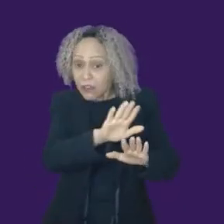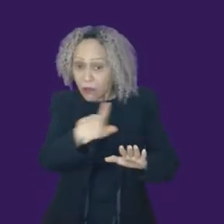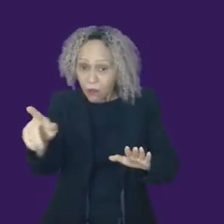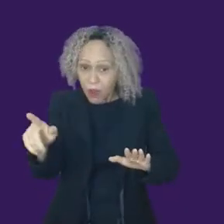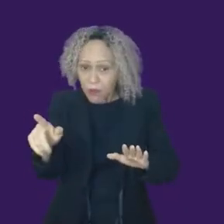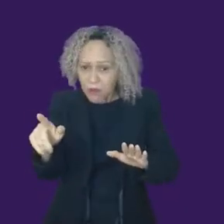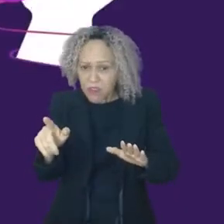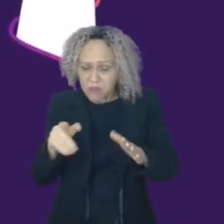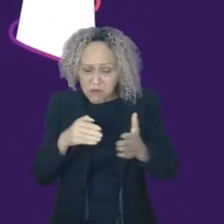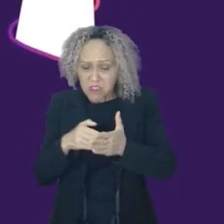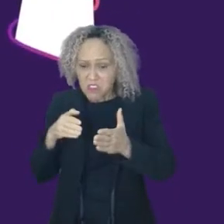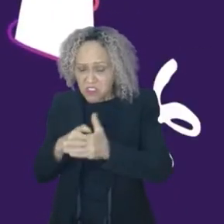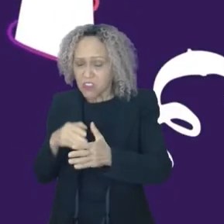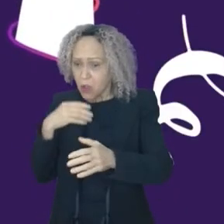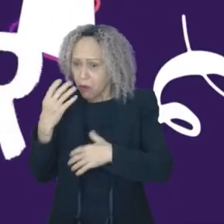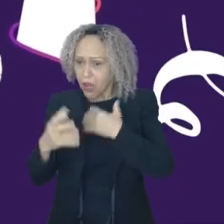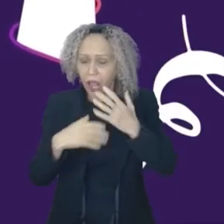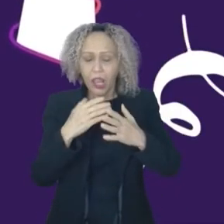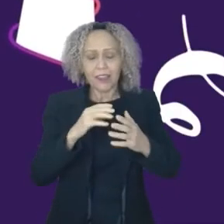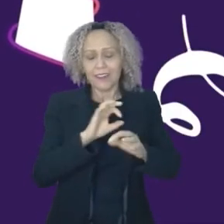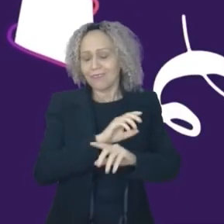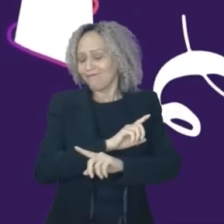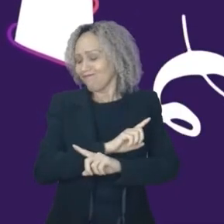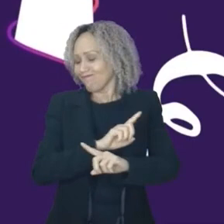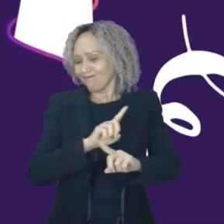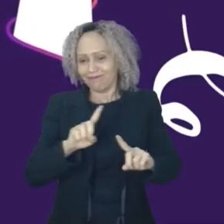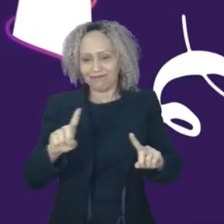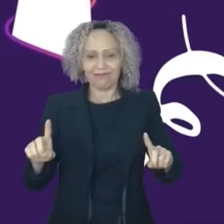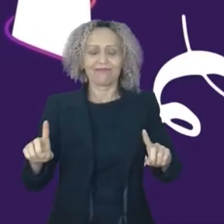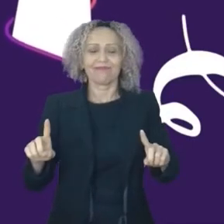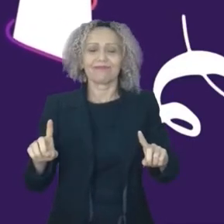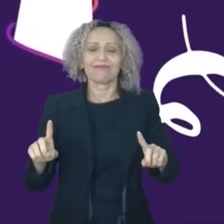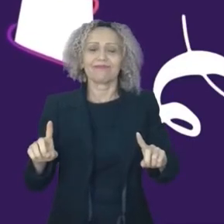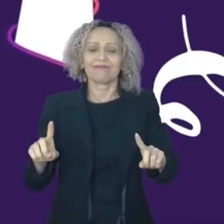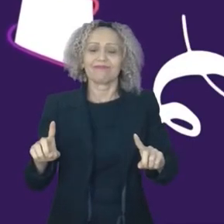Ninguém vai me impedir de cantar e lutar.